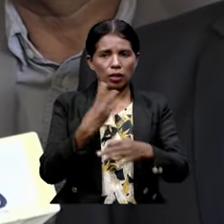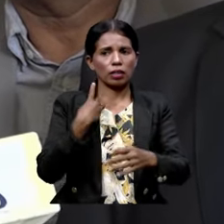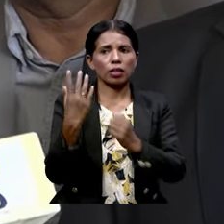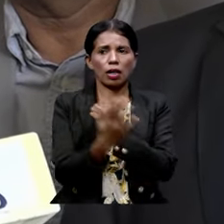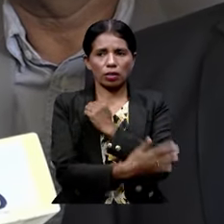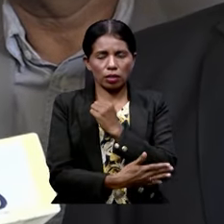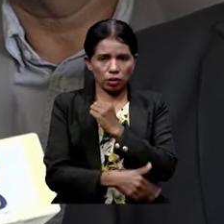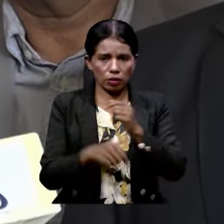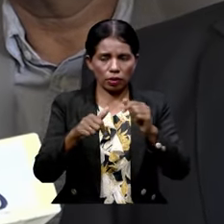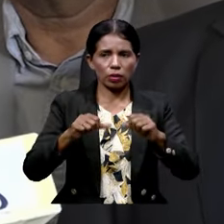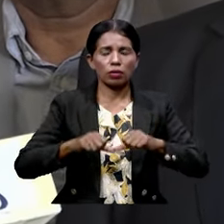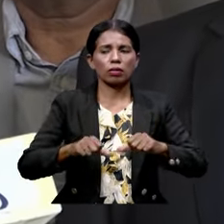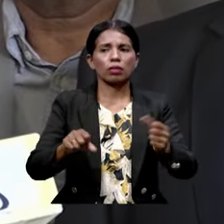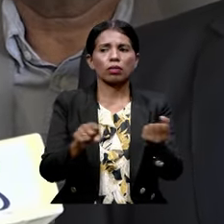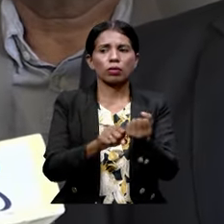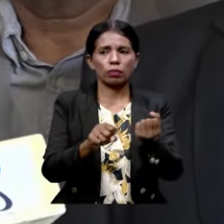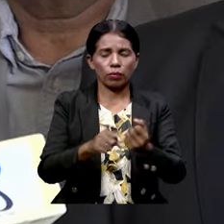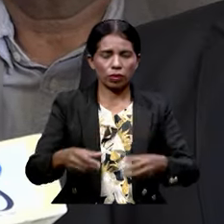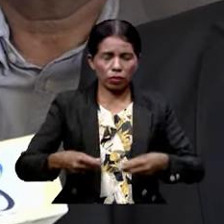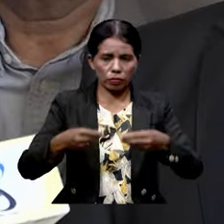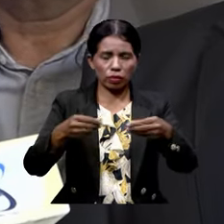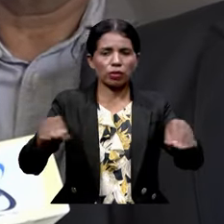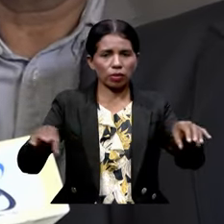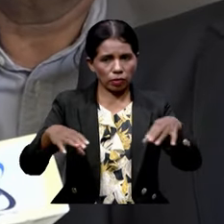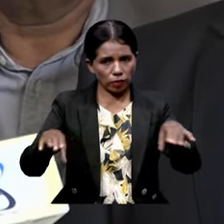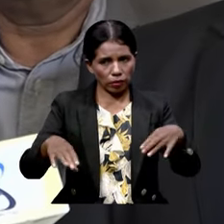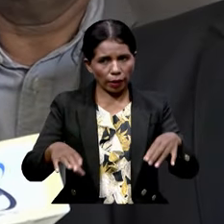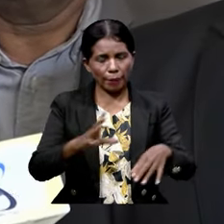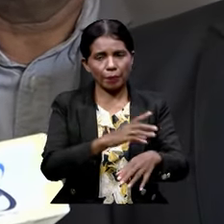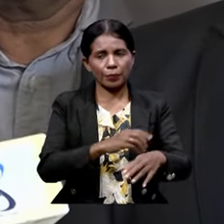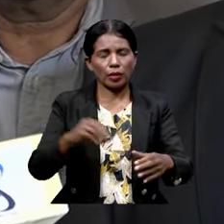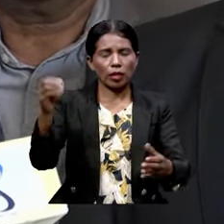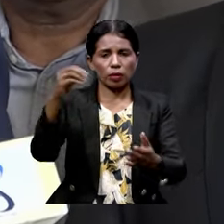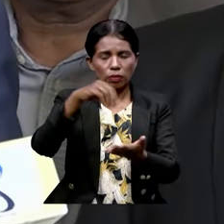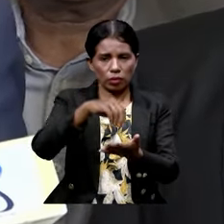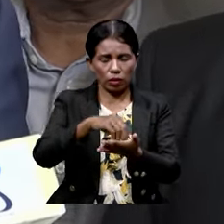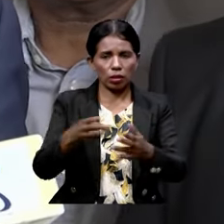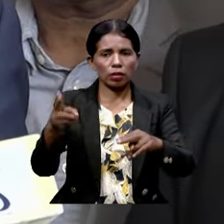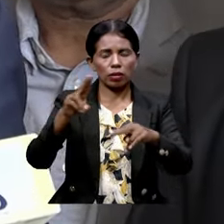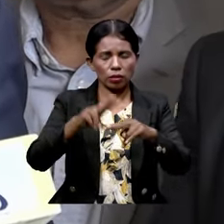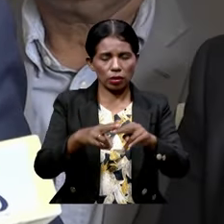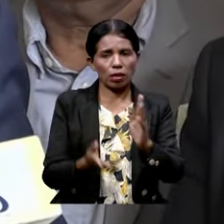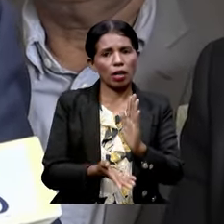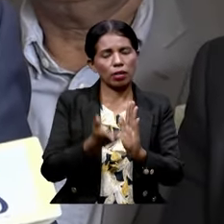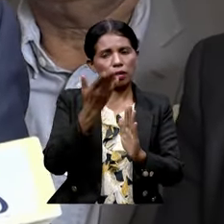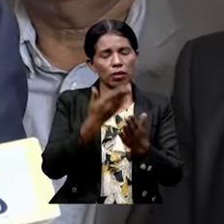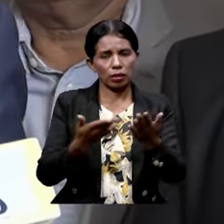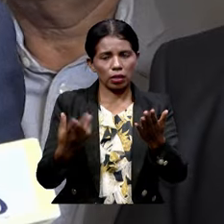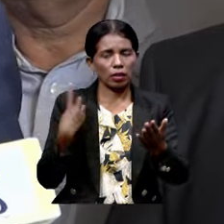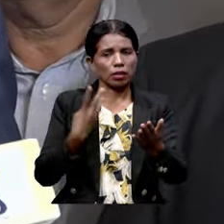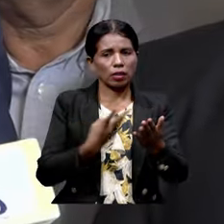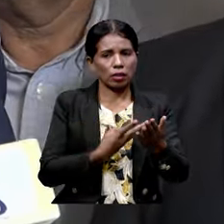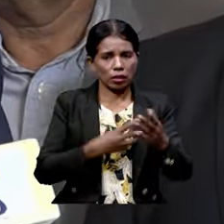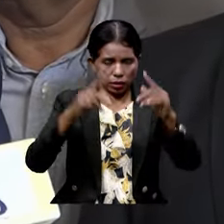a tu contribuir para o emprego, a tu mais motiva investimento, a sair a produção relara, e estimular o